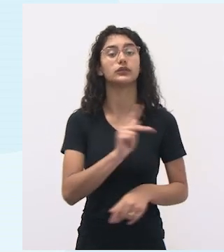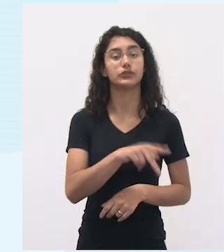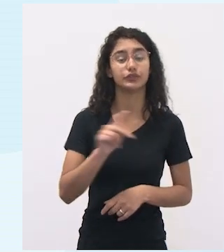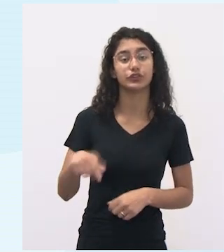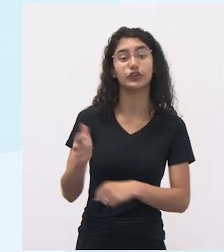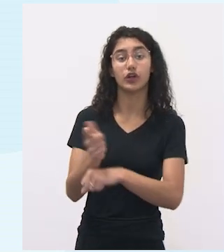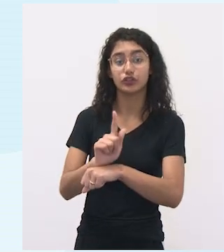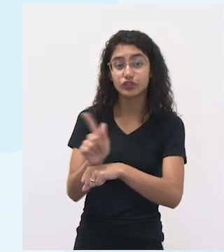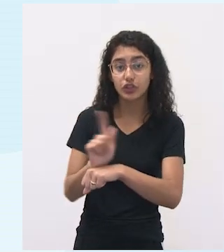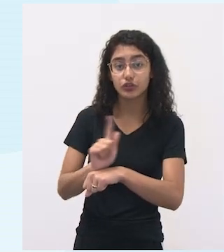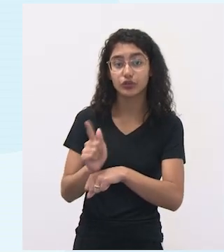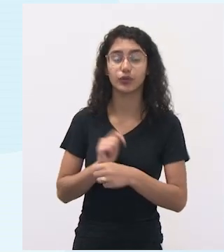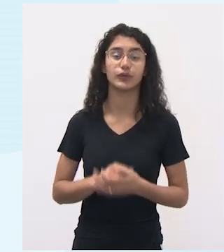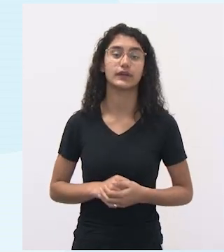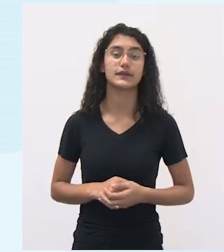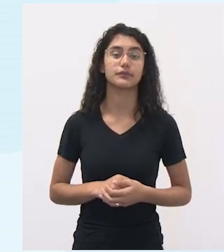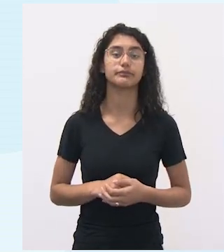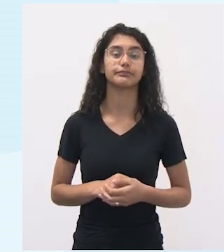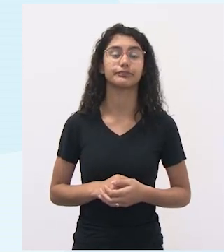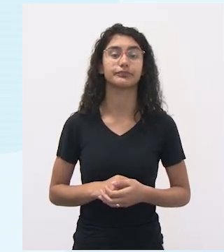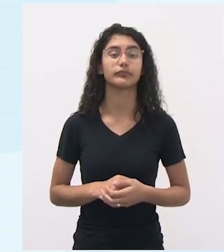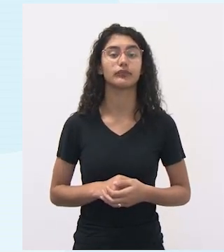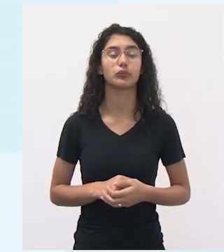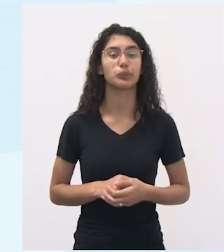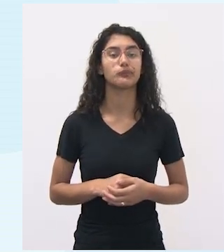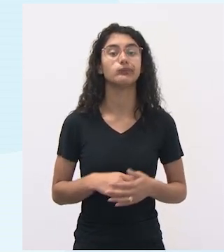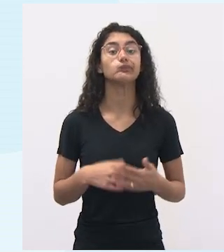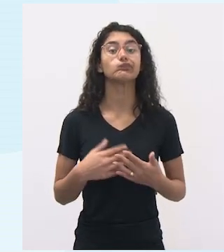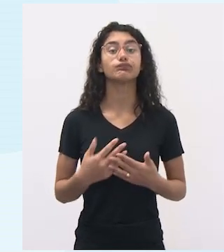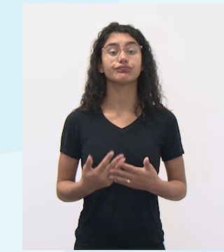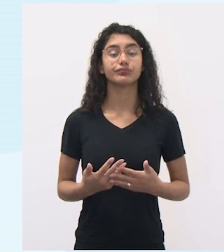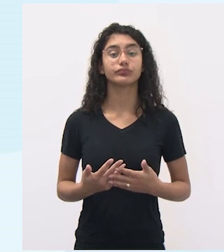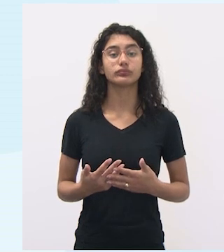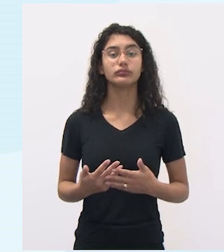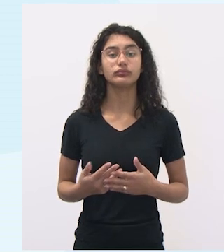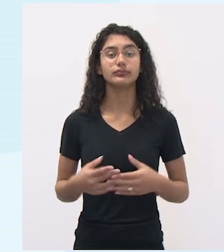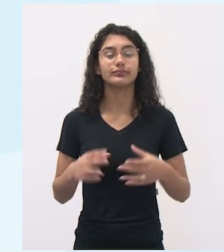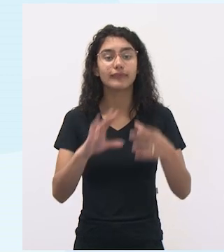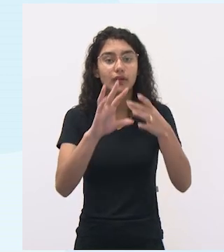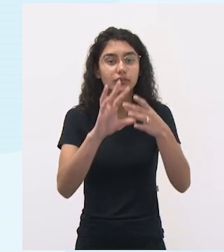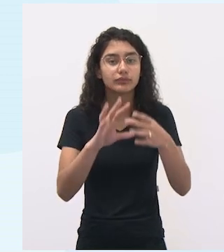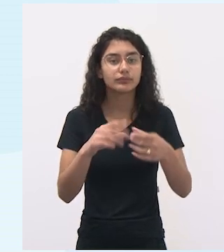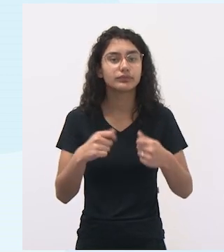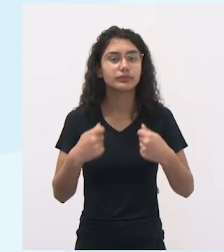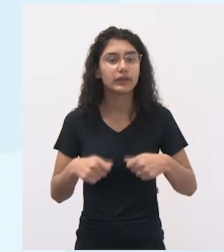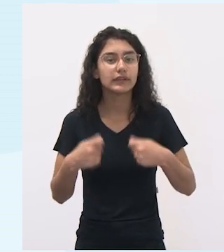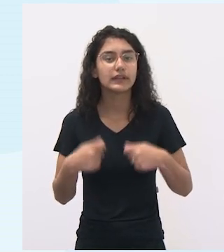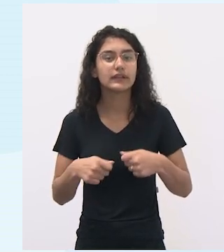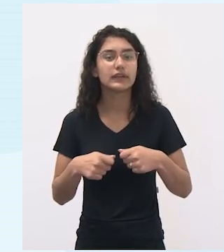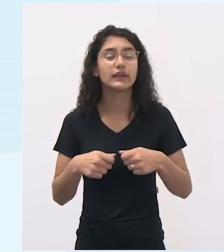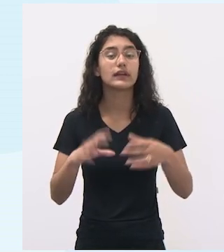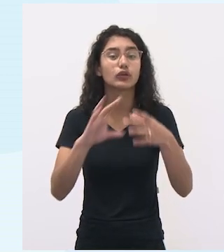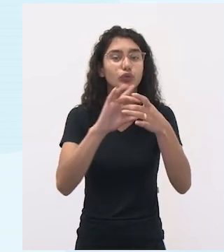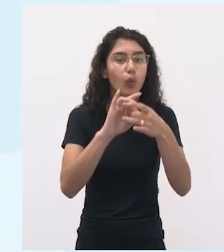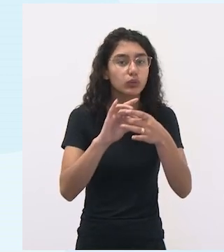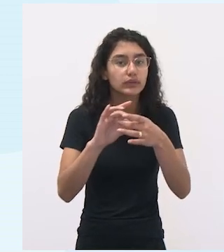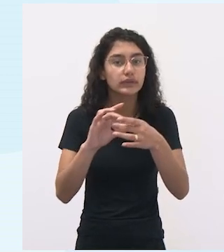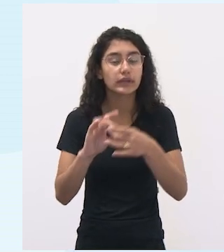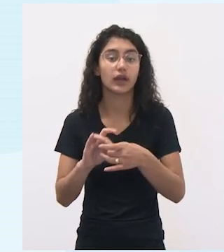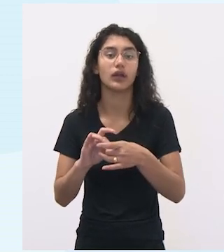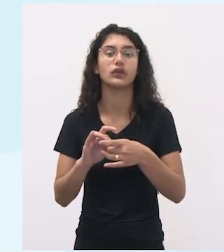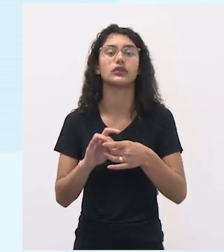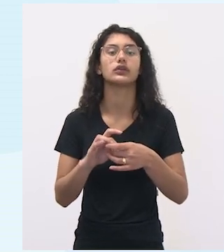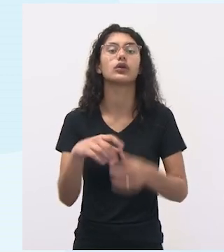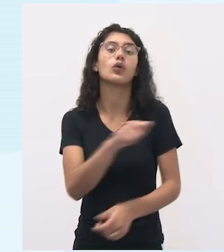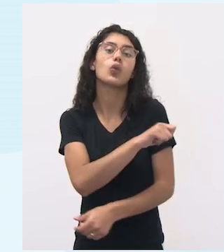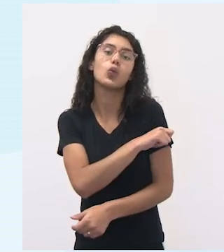e em busca desse contexto de trazer o aluno de novo para aprendizagem, para